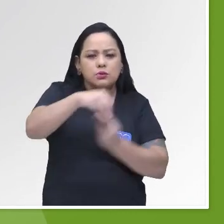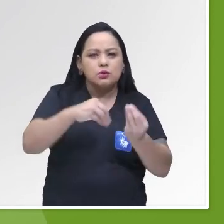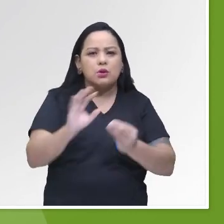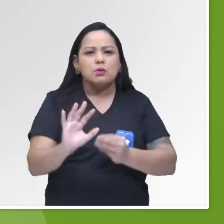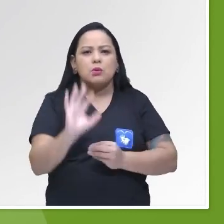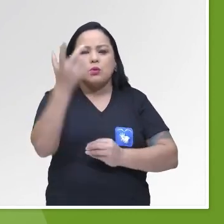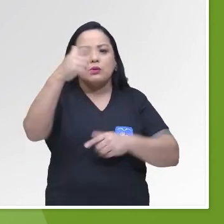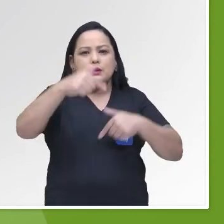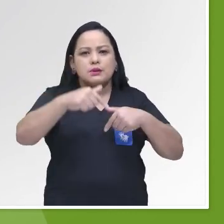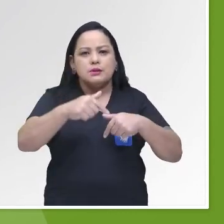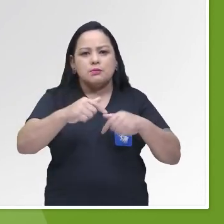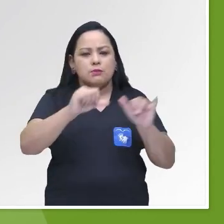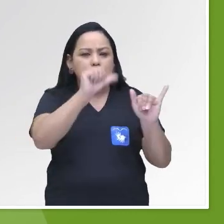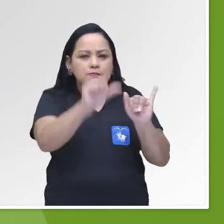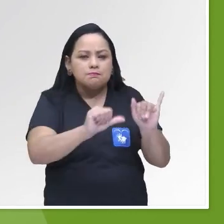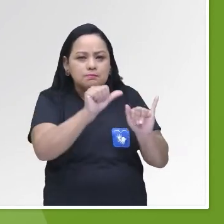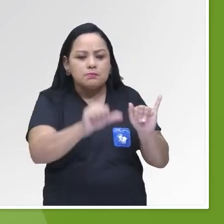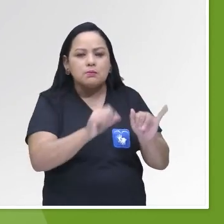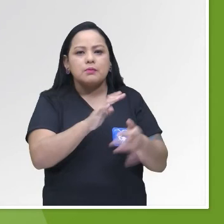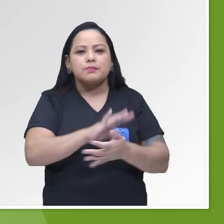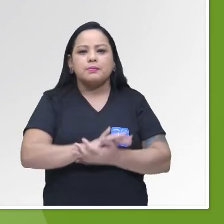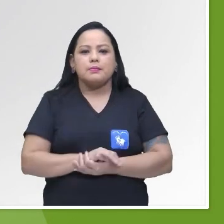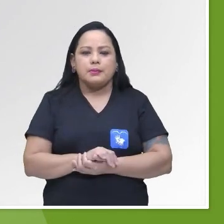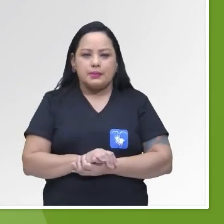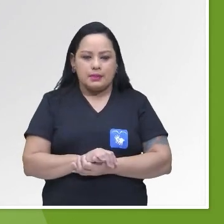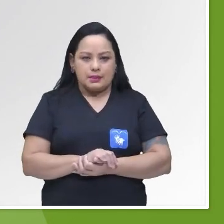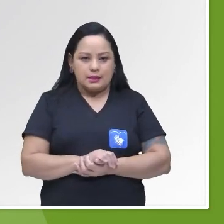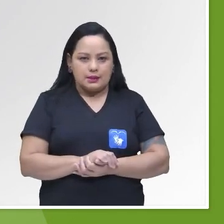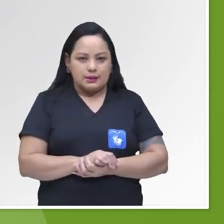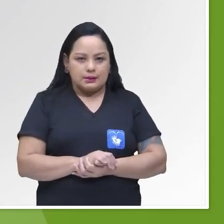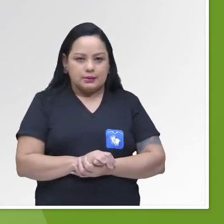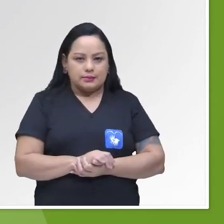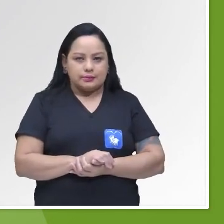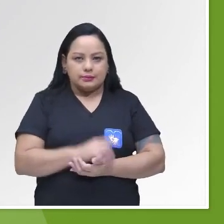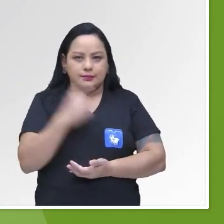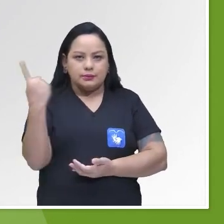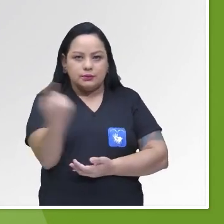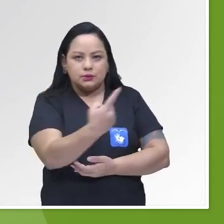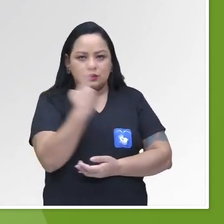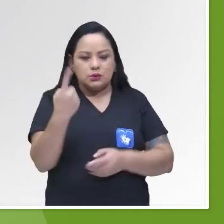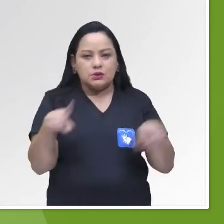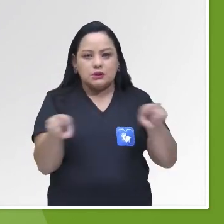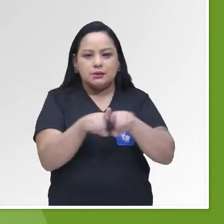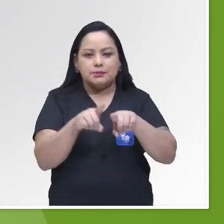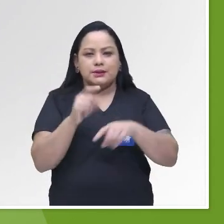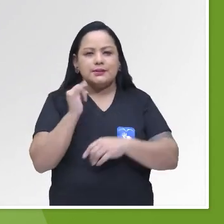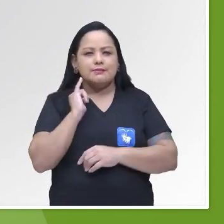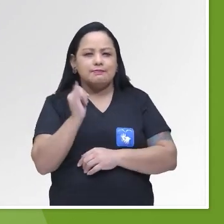reação química, tá bom? E nós falamos